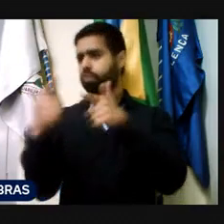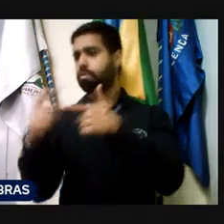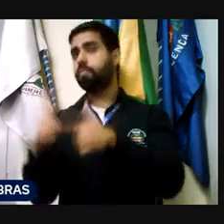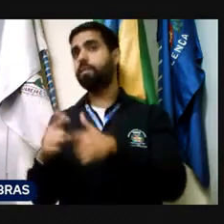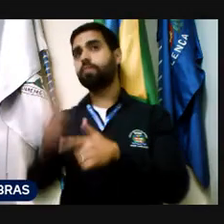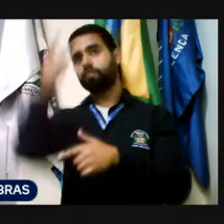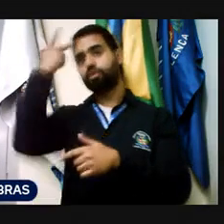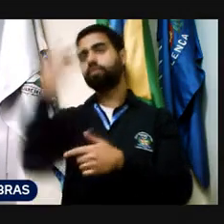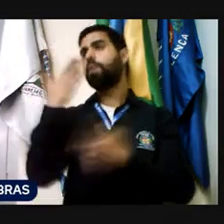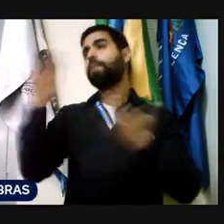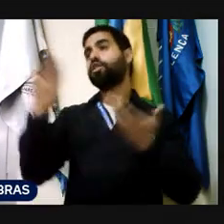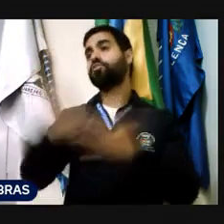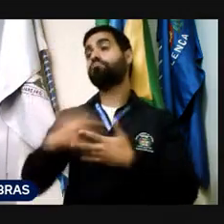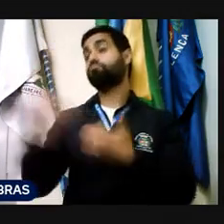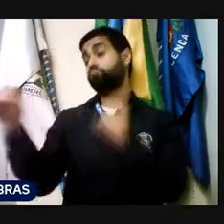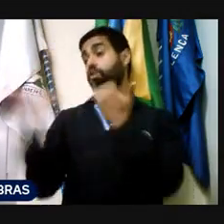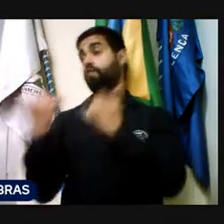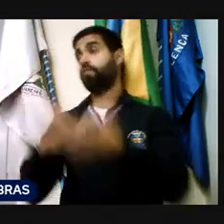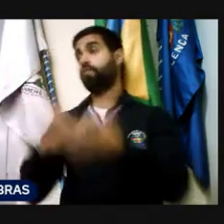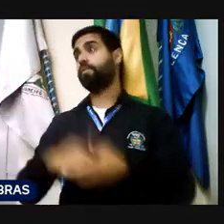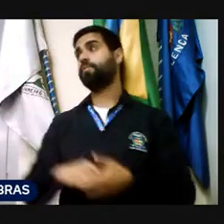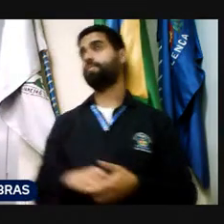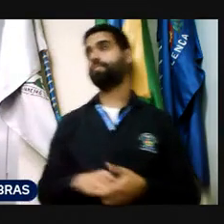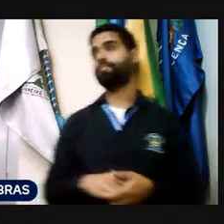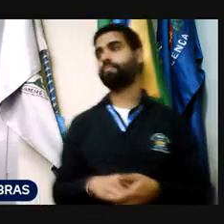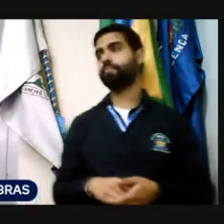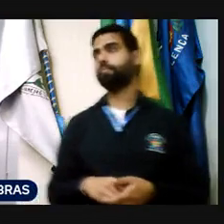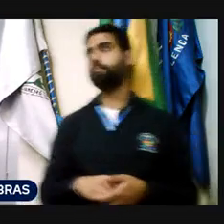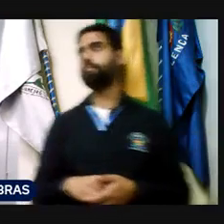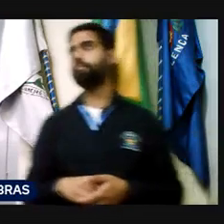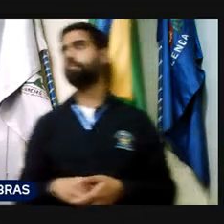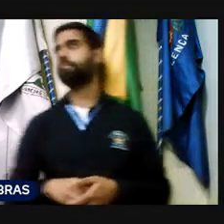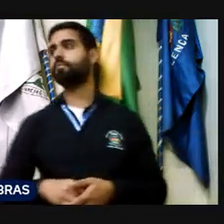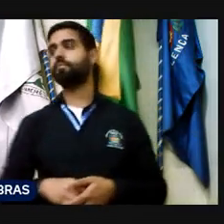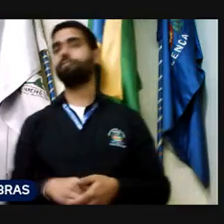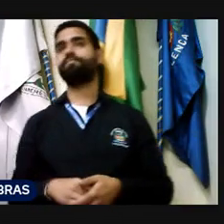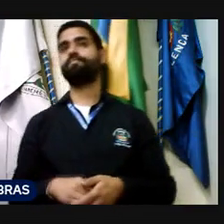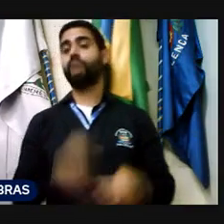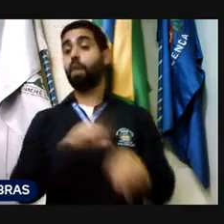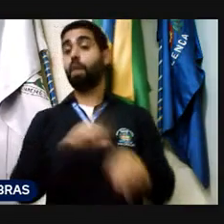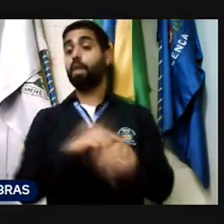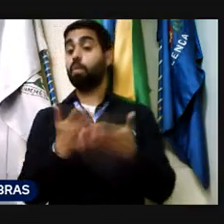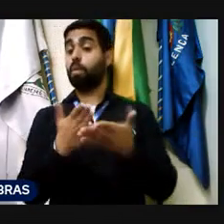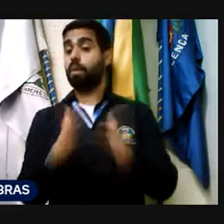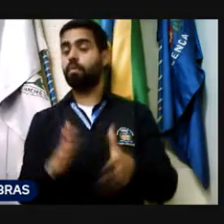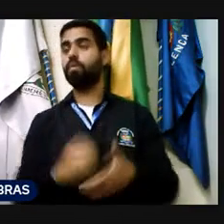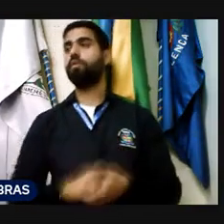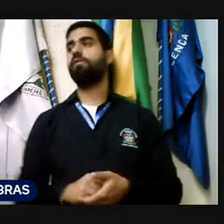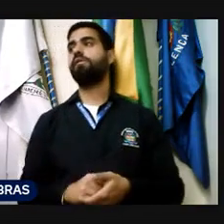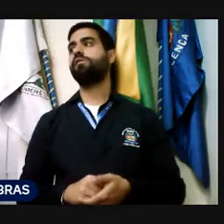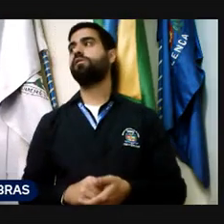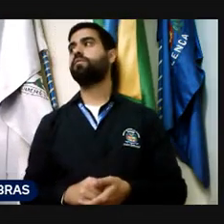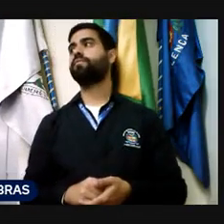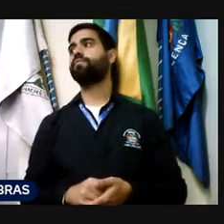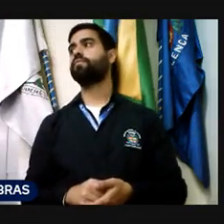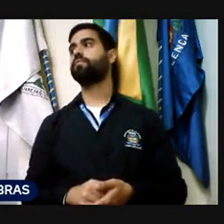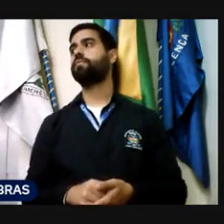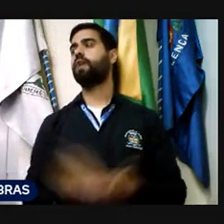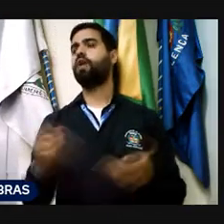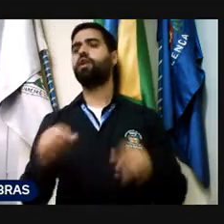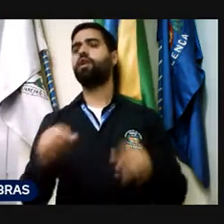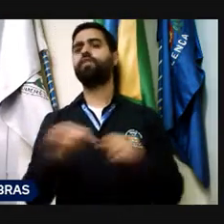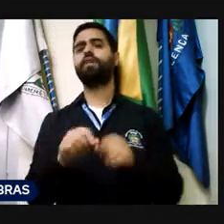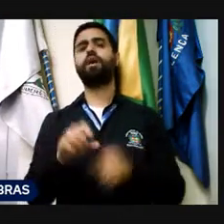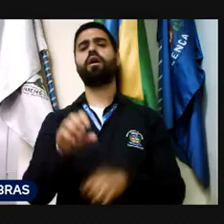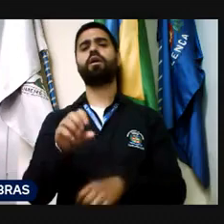né, passadas para a gente lá na... Meu tempo está encerrado e nós vamos partir agora para